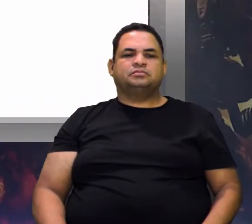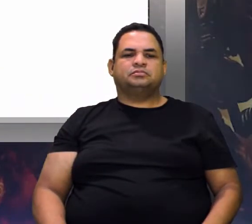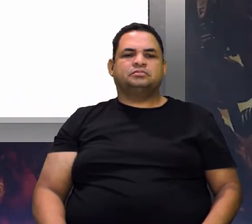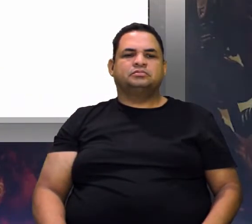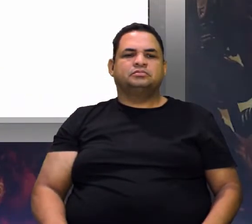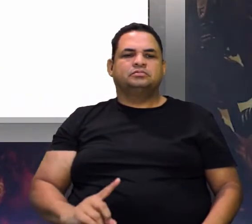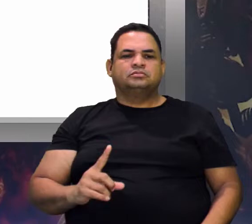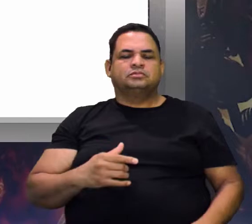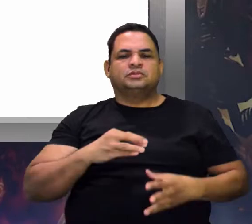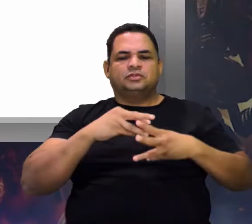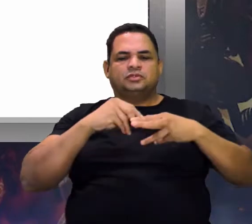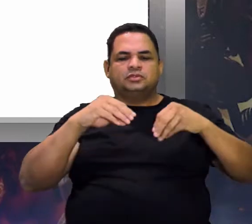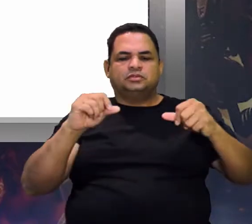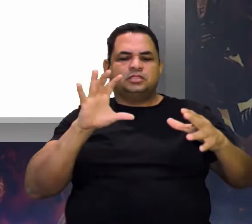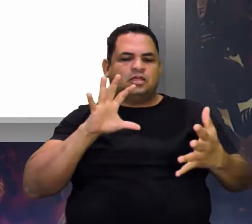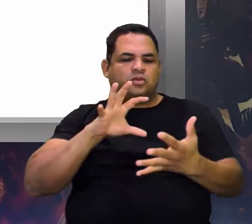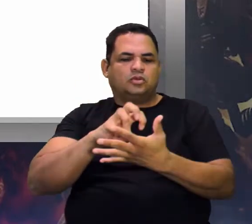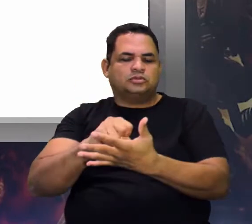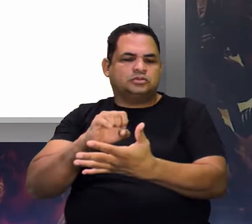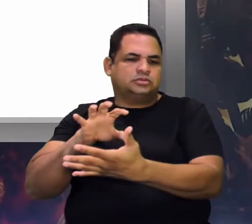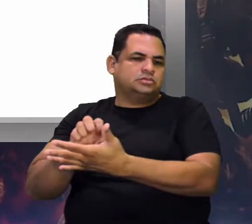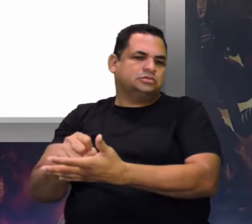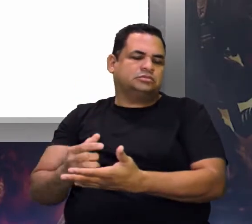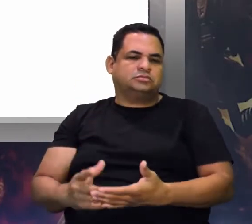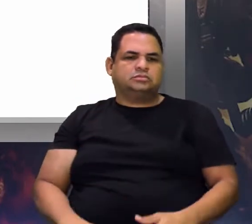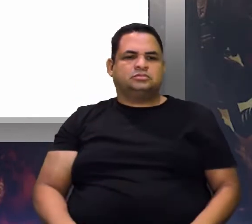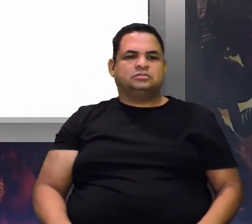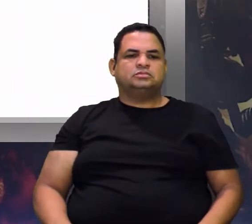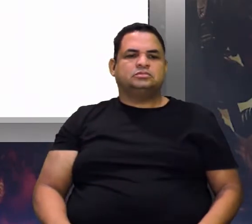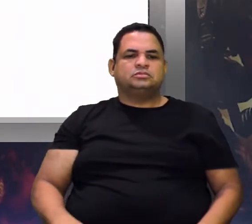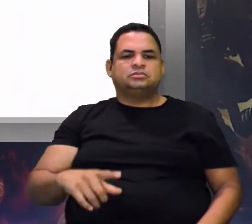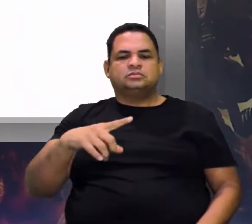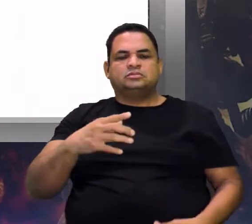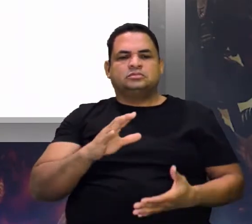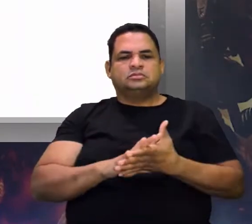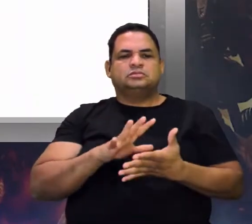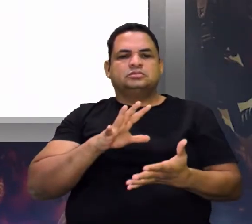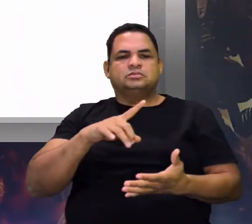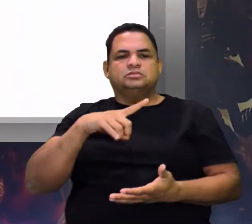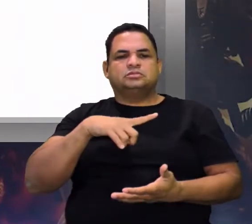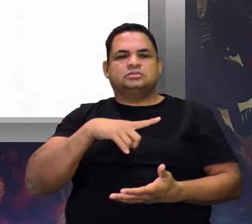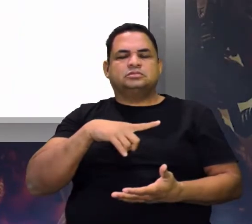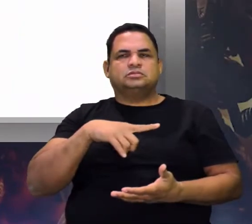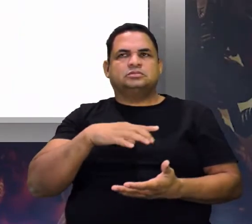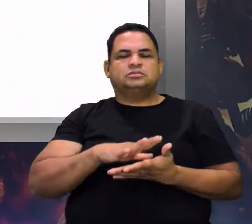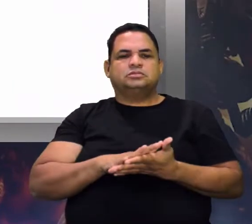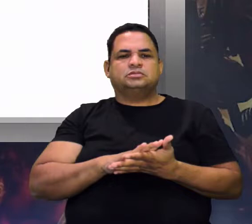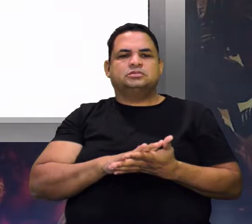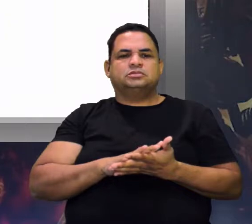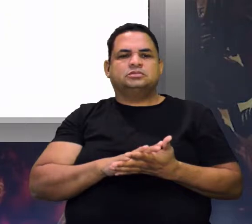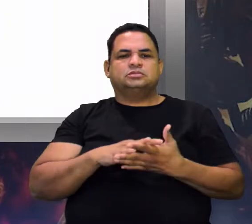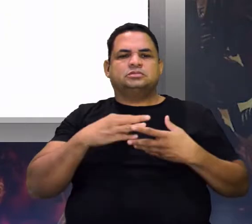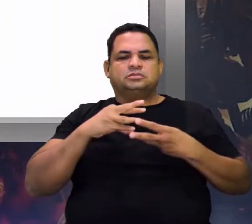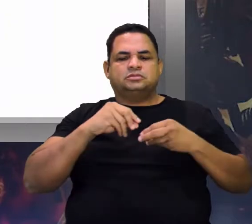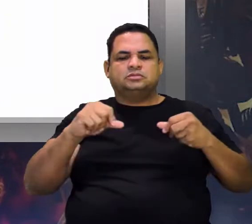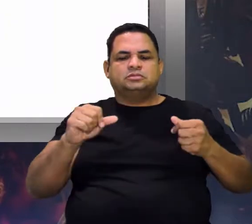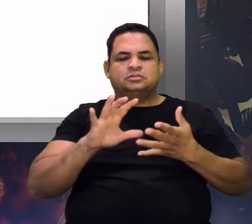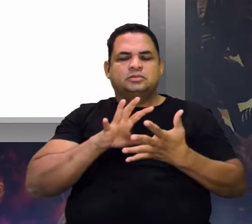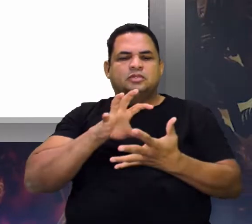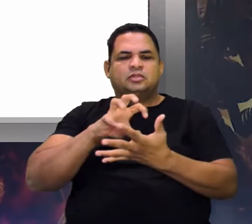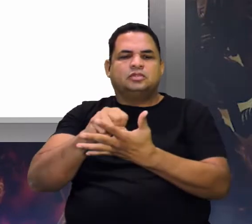E não eram só terras conquistadas. Além das terras conquistadas pelo Império Romano, nós